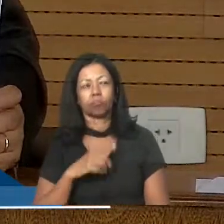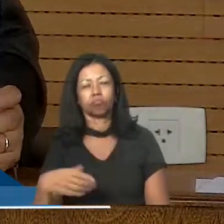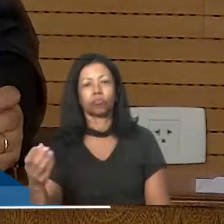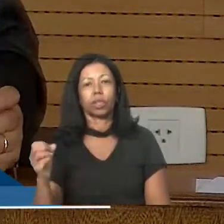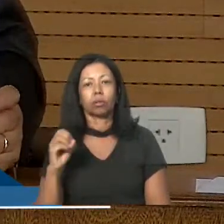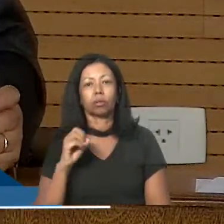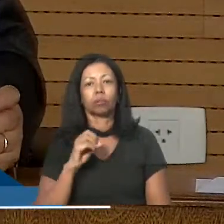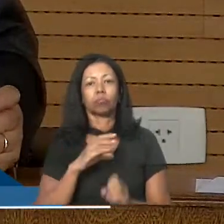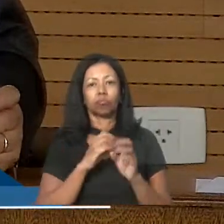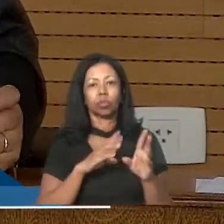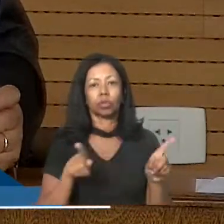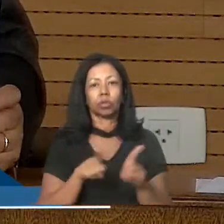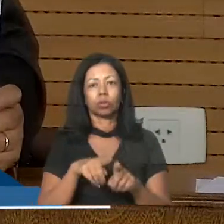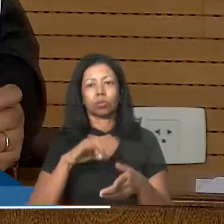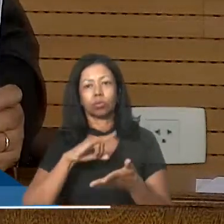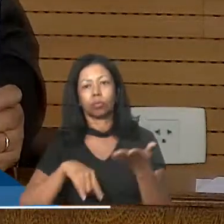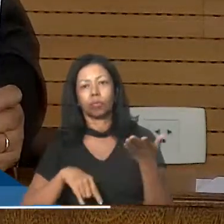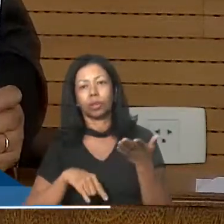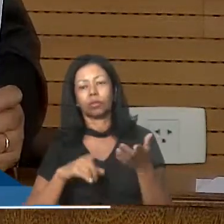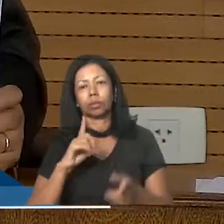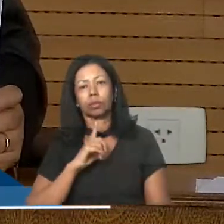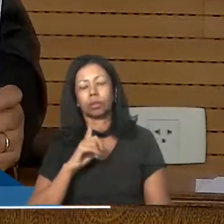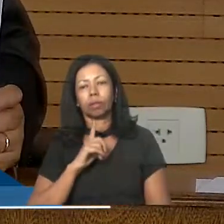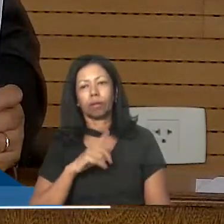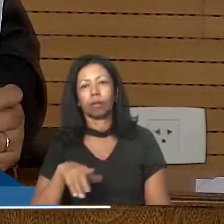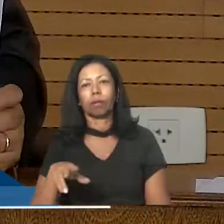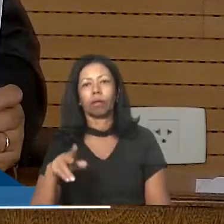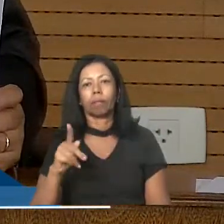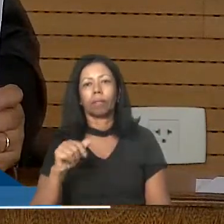instruídos com os seguintes documentos.